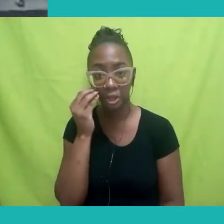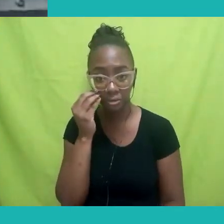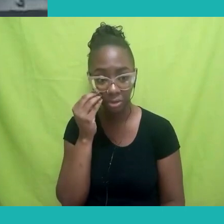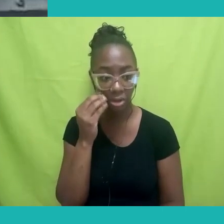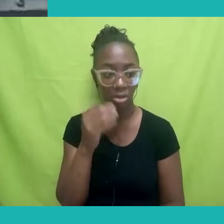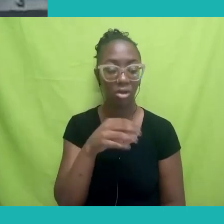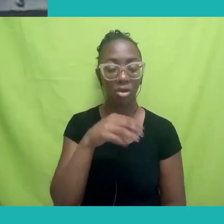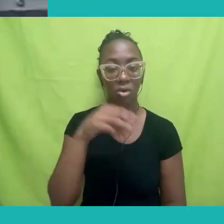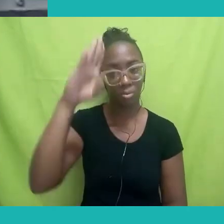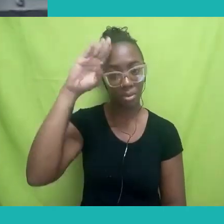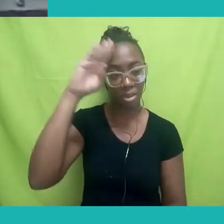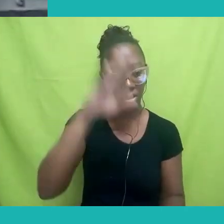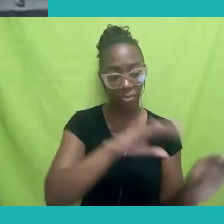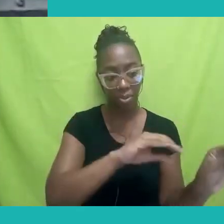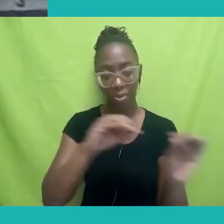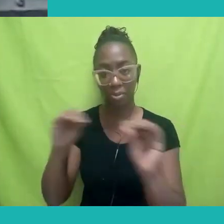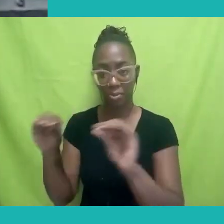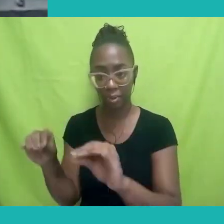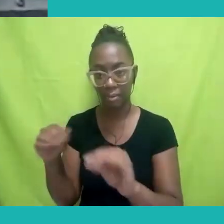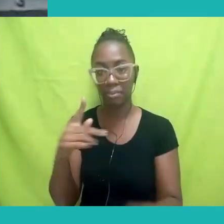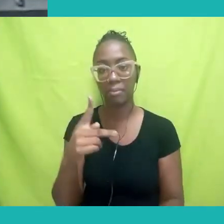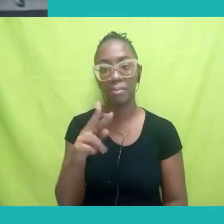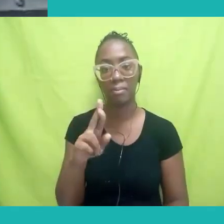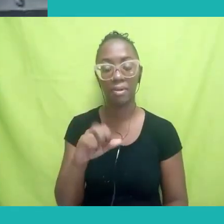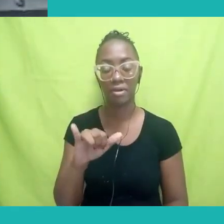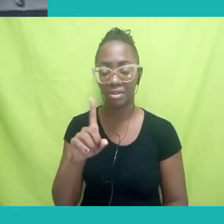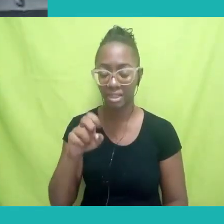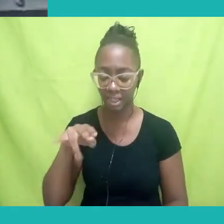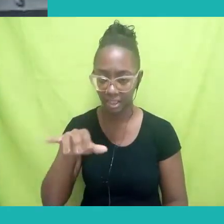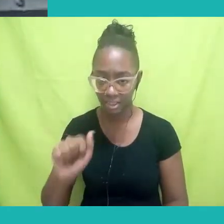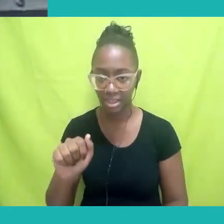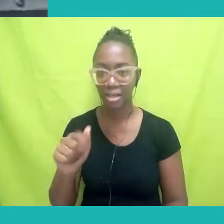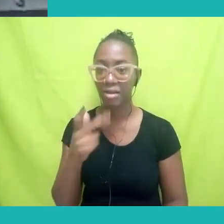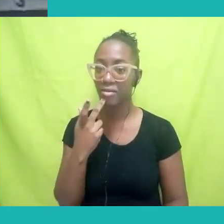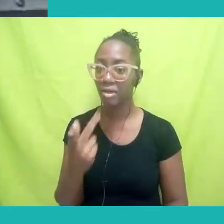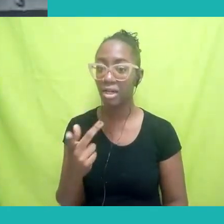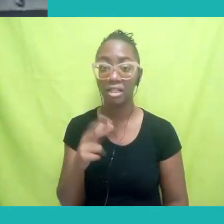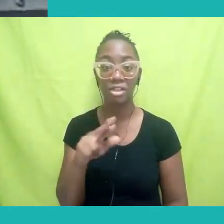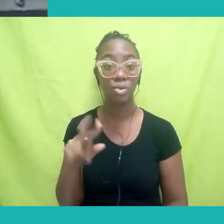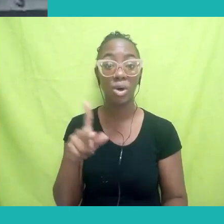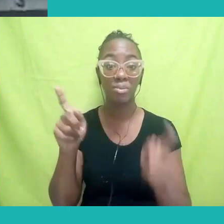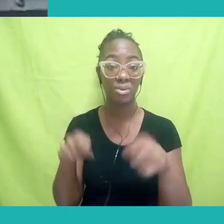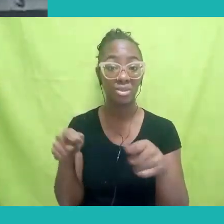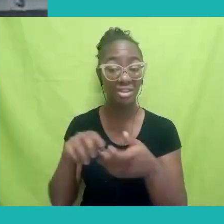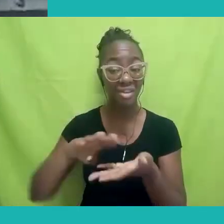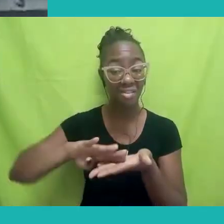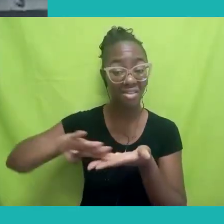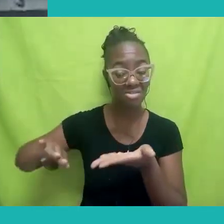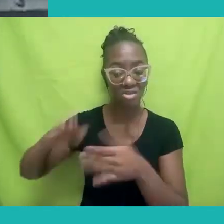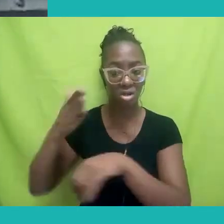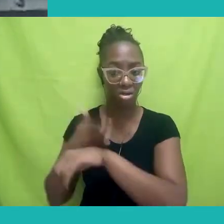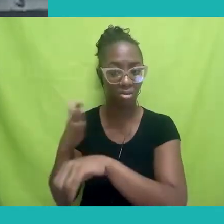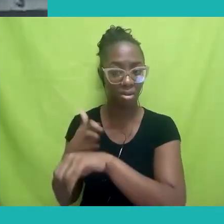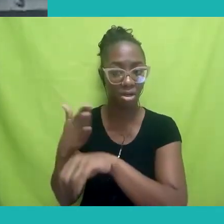um regime propriamente previdenciário, que não é possível afastar na prática conceitos